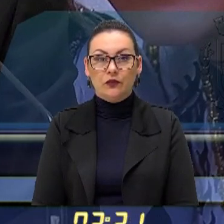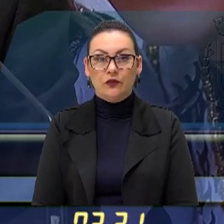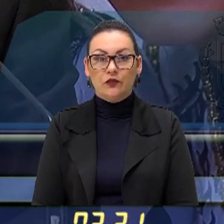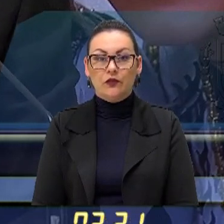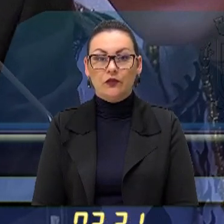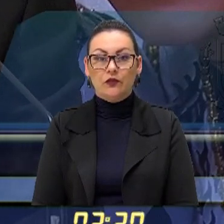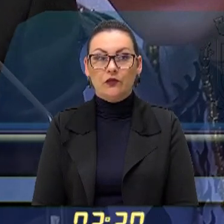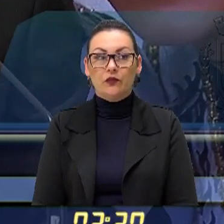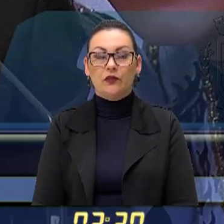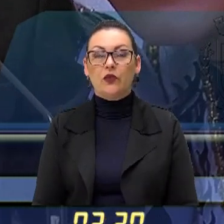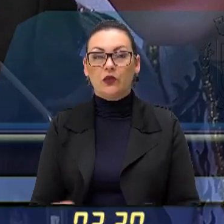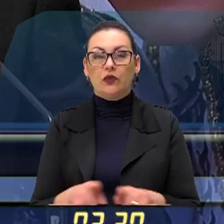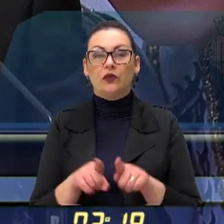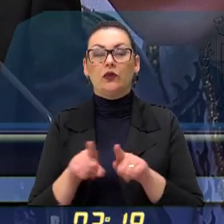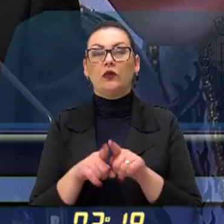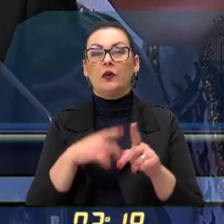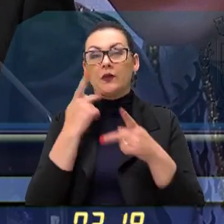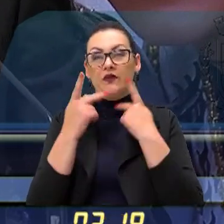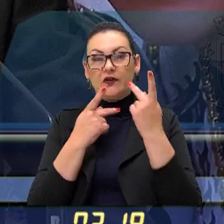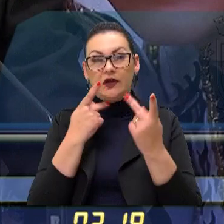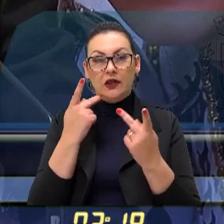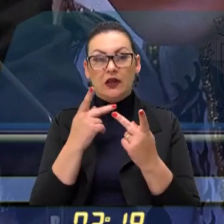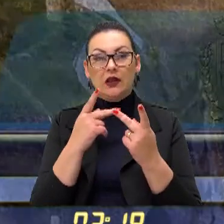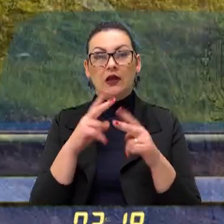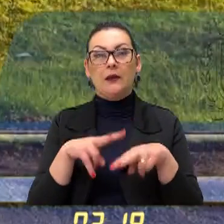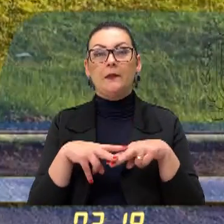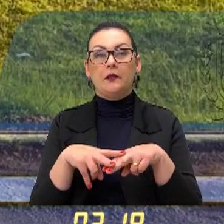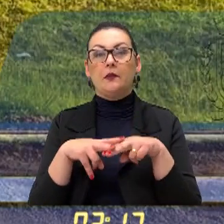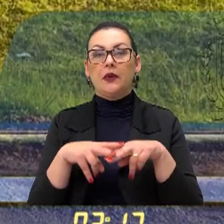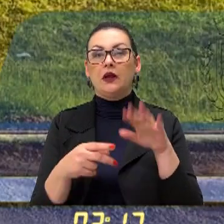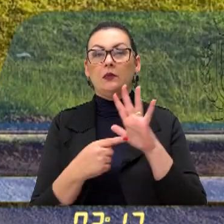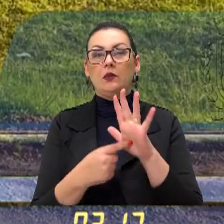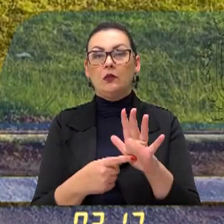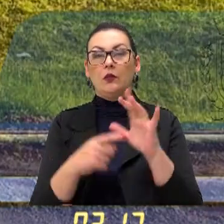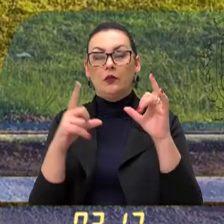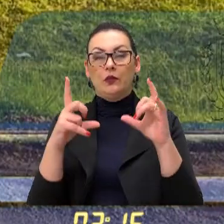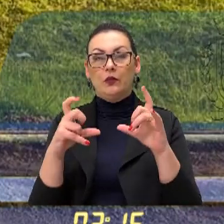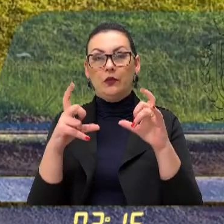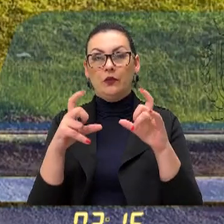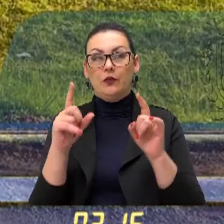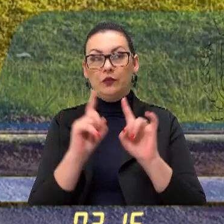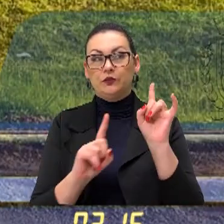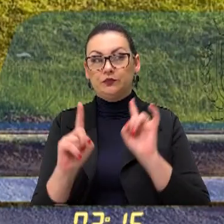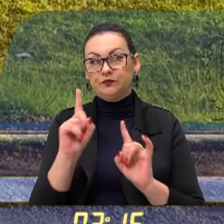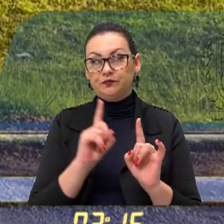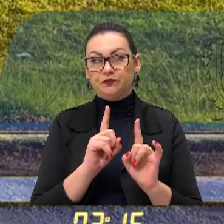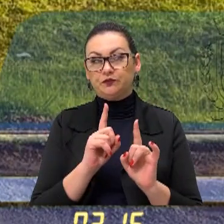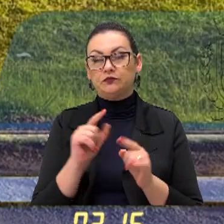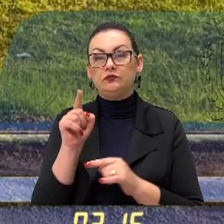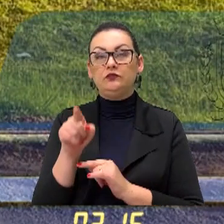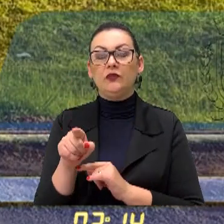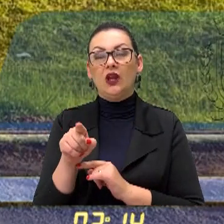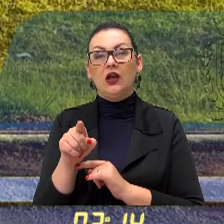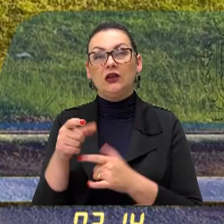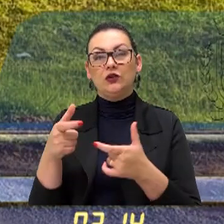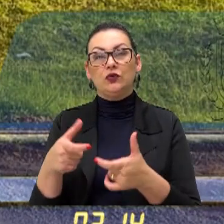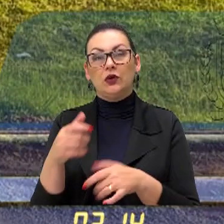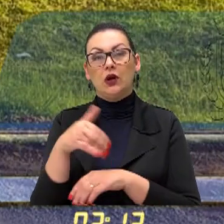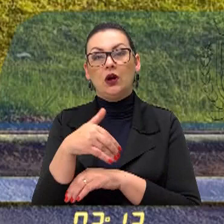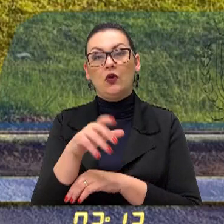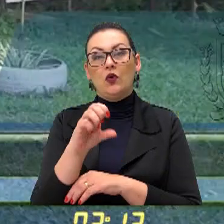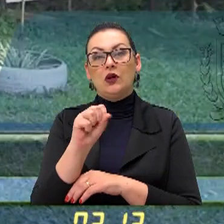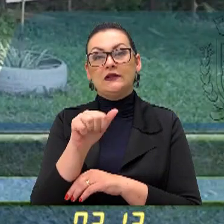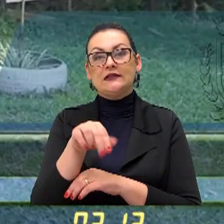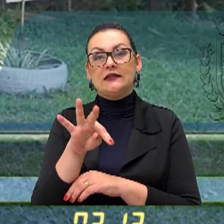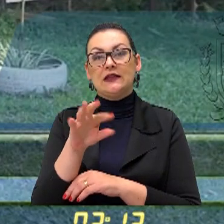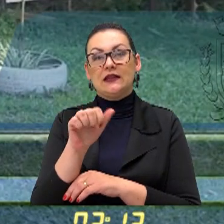Vai aparecer agora algumas fotos ali no telão. Essa praça fica situada na rua